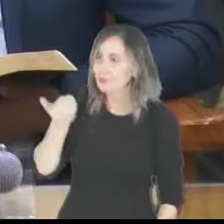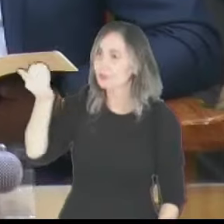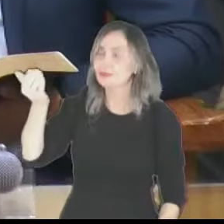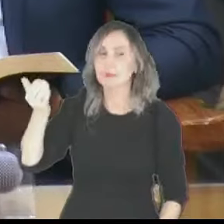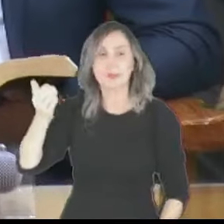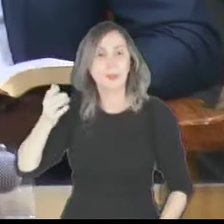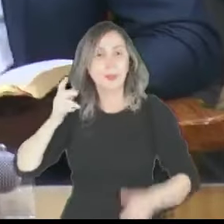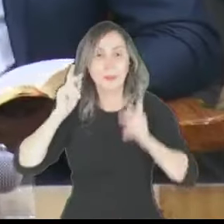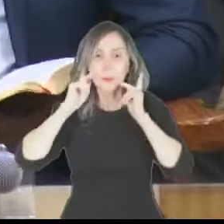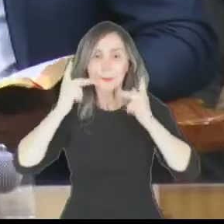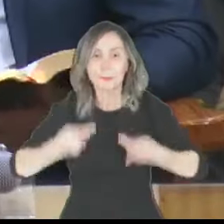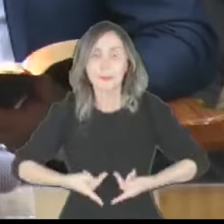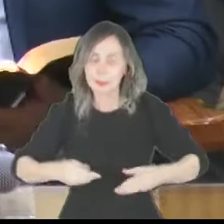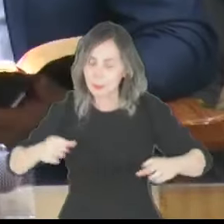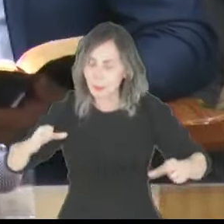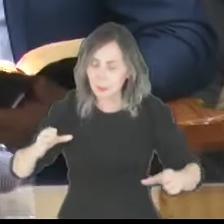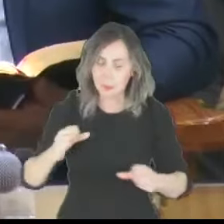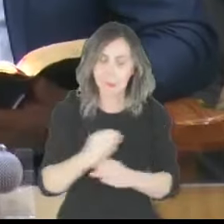humano